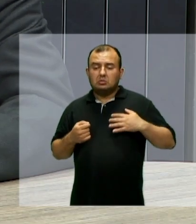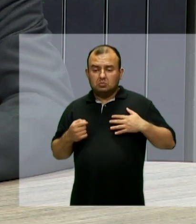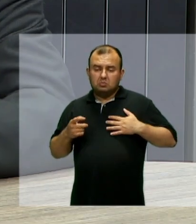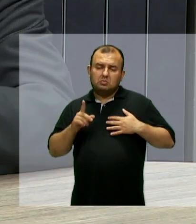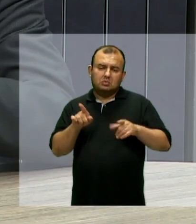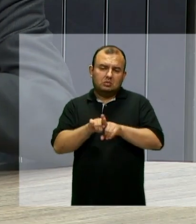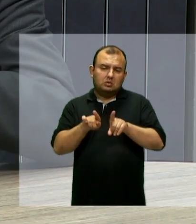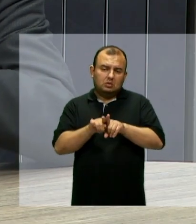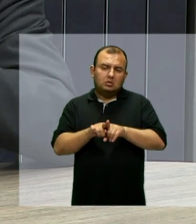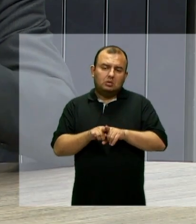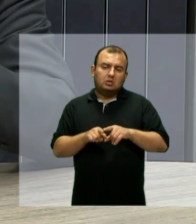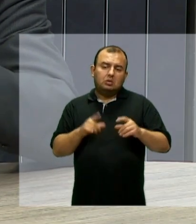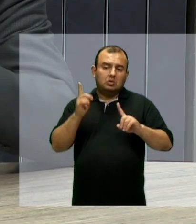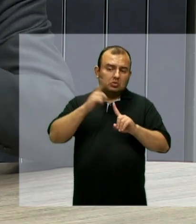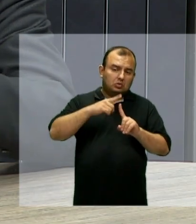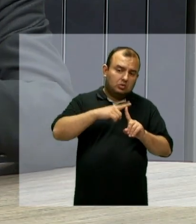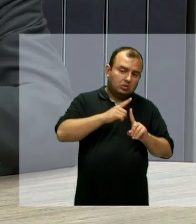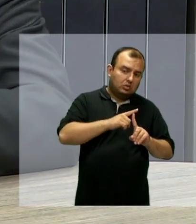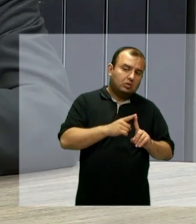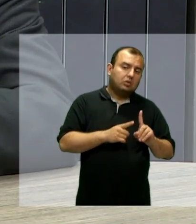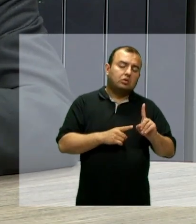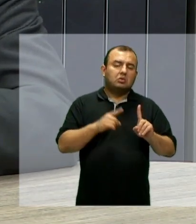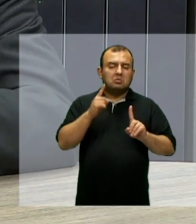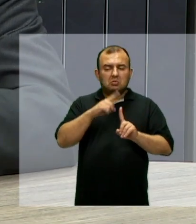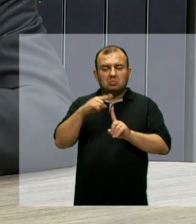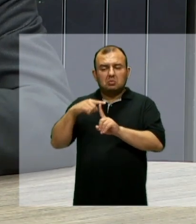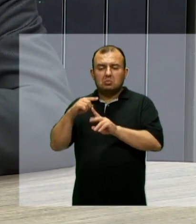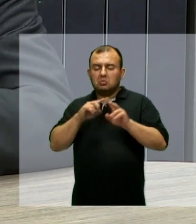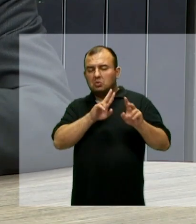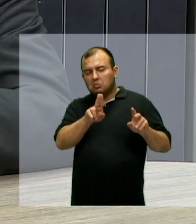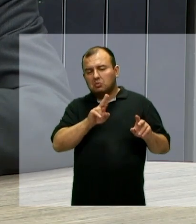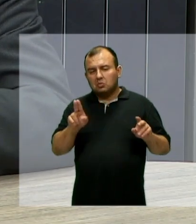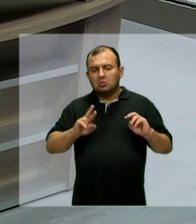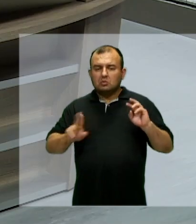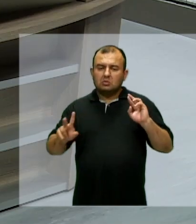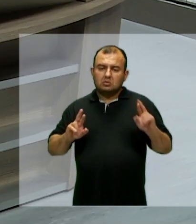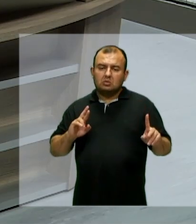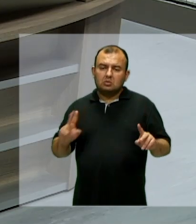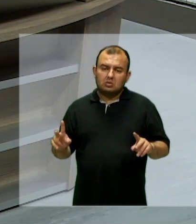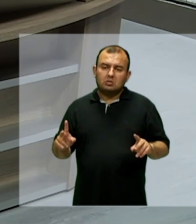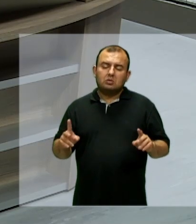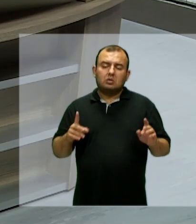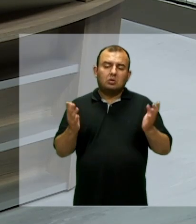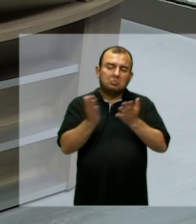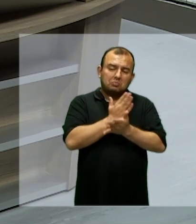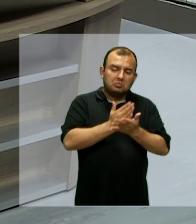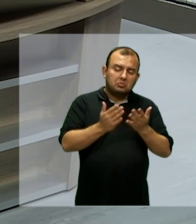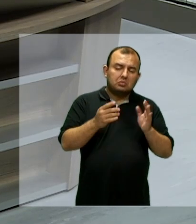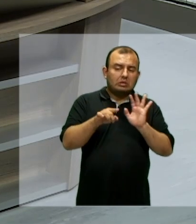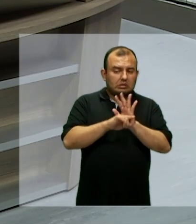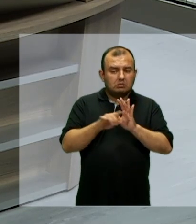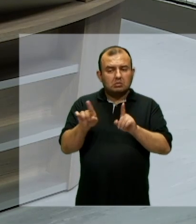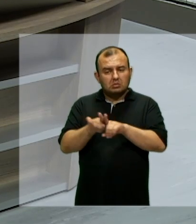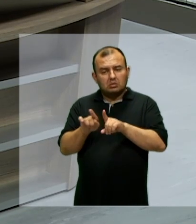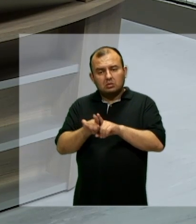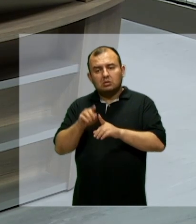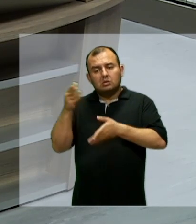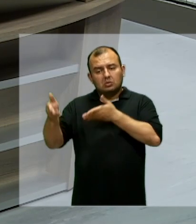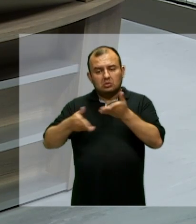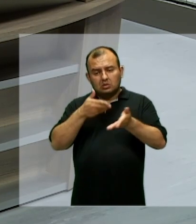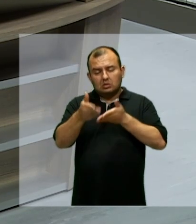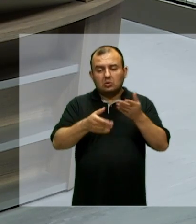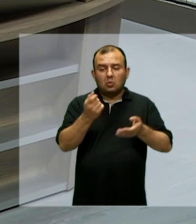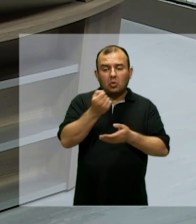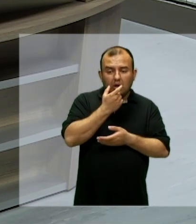temos tumores de um tipo chamado luminais, tumores chamados HER, tumores triplo negativo, etc., que são tratados com